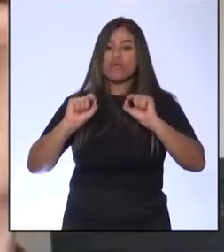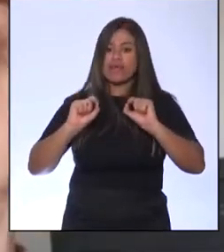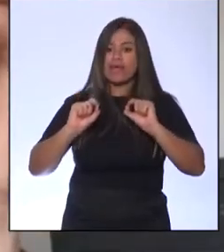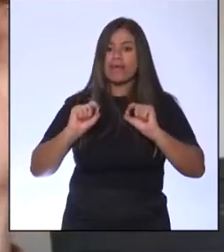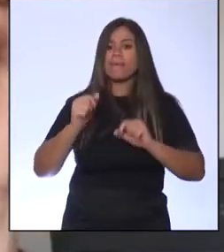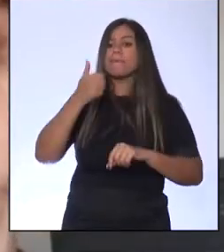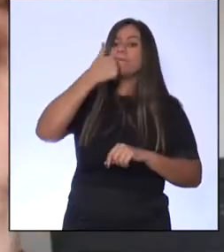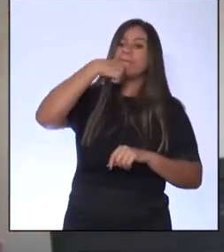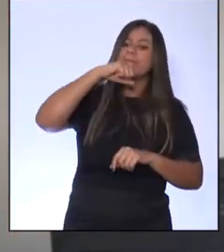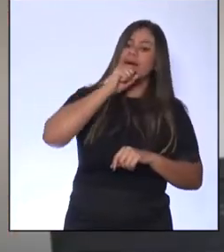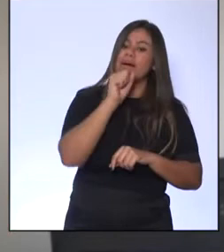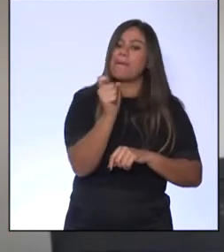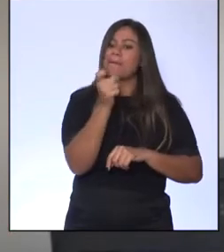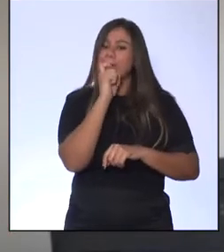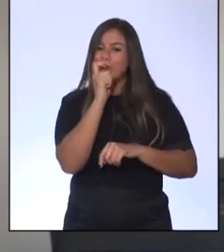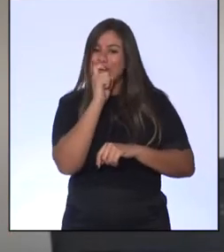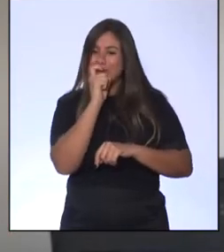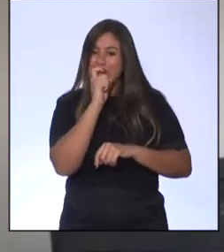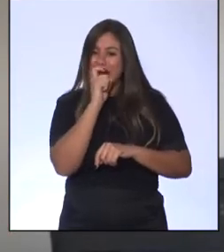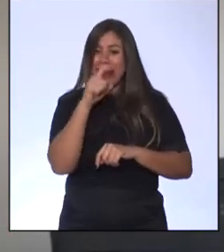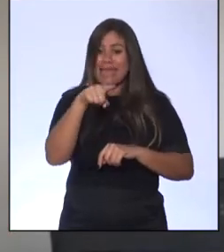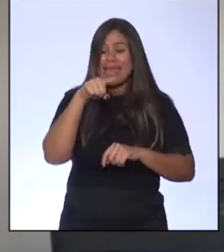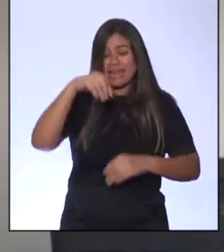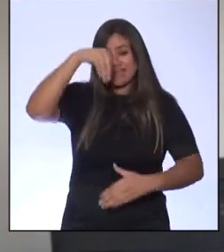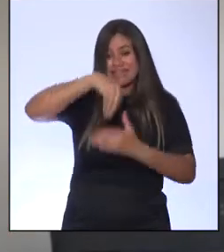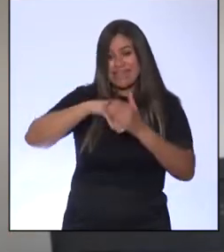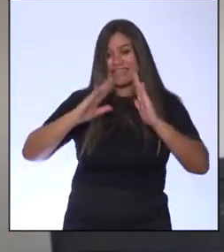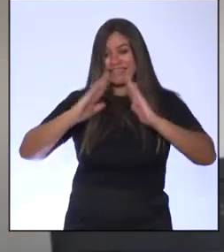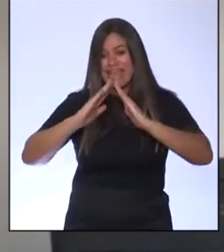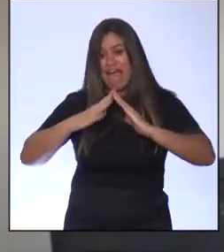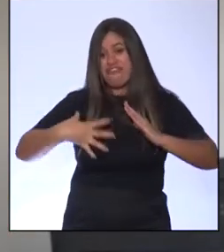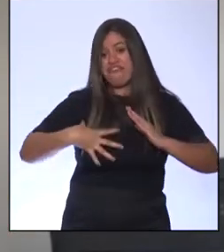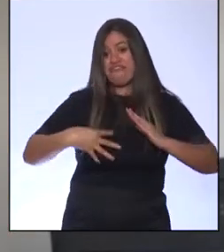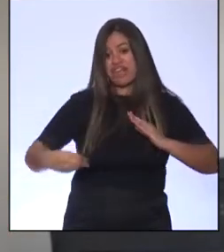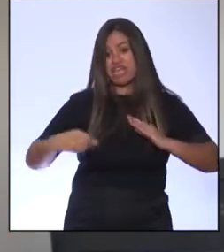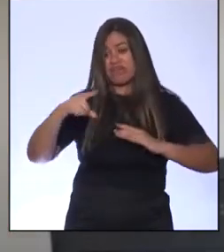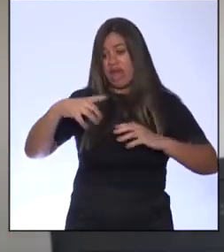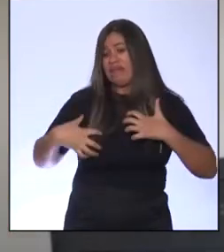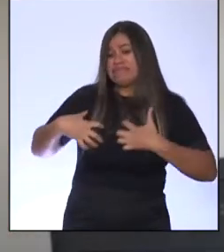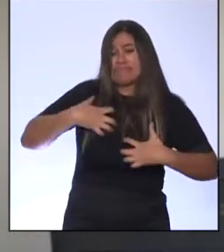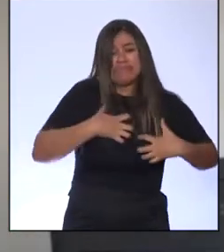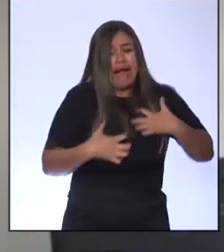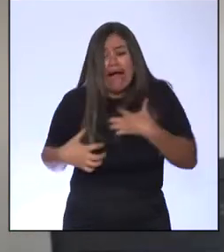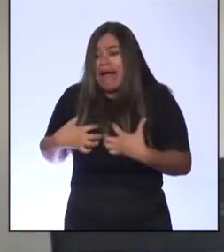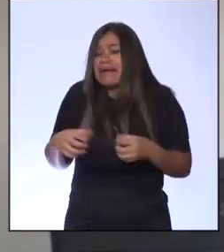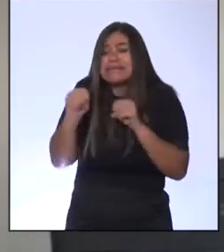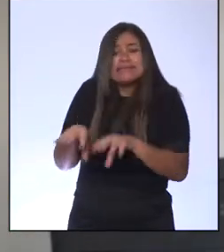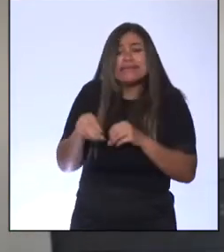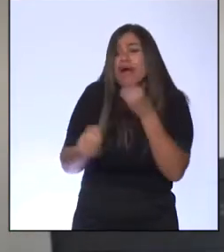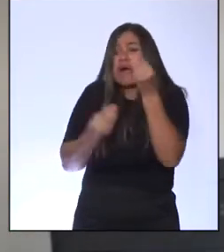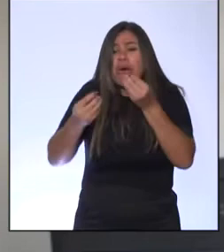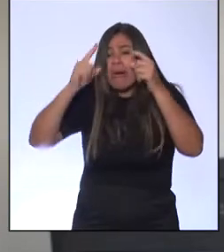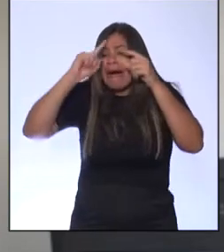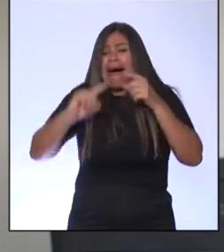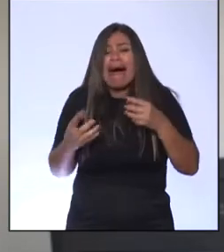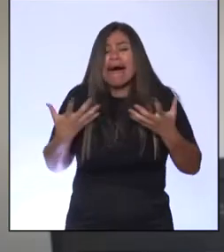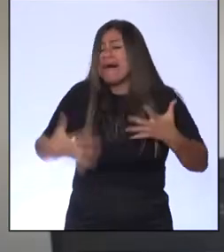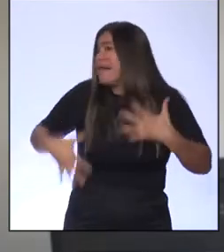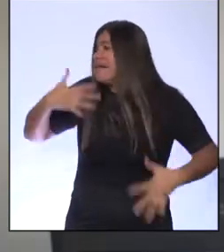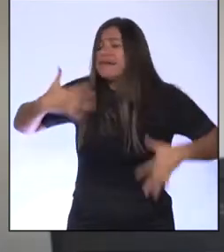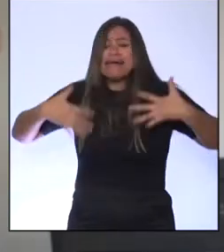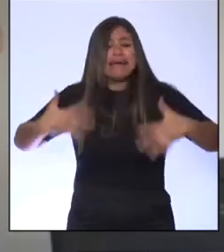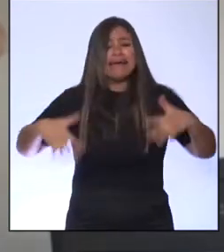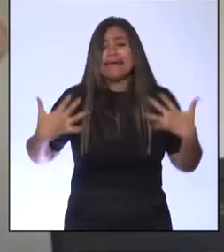estão desesperados com os filhos dentro de casa, sem saber como ensinar para eles para apoiar